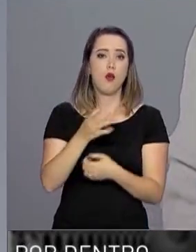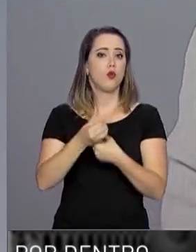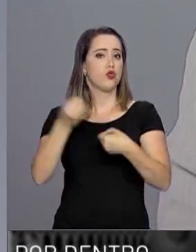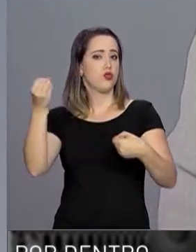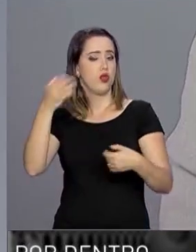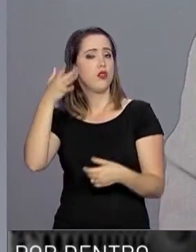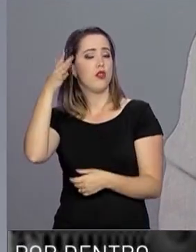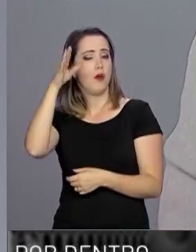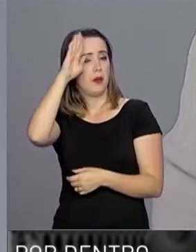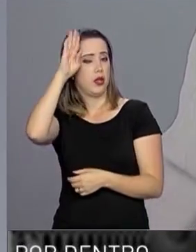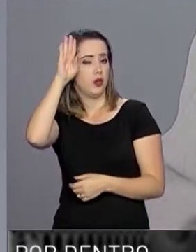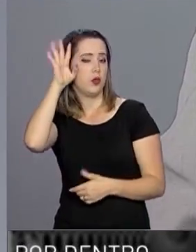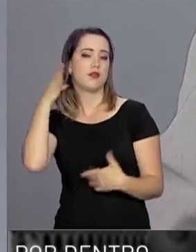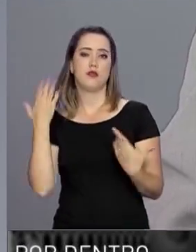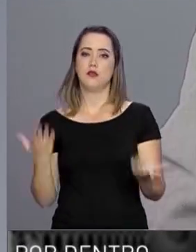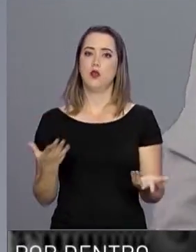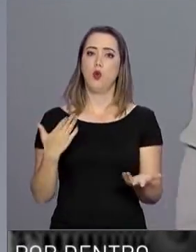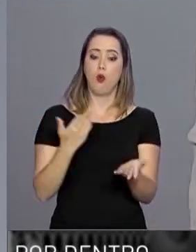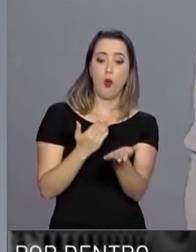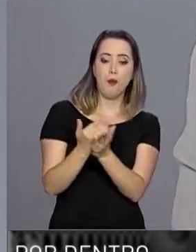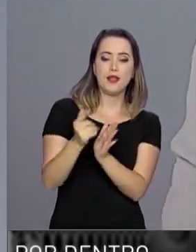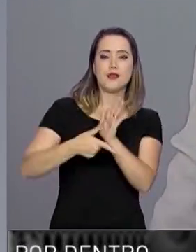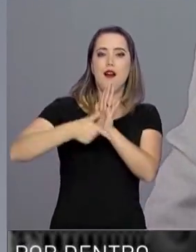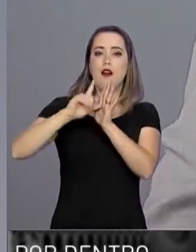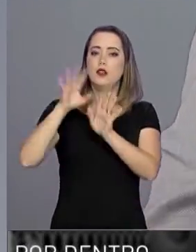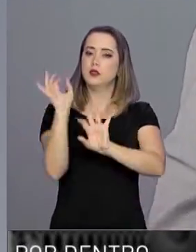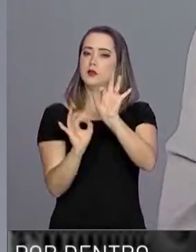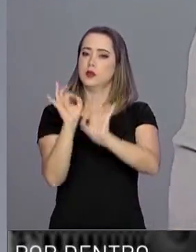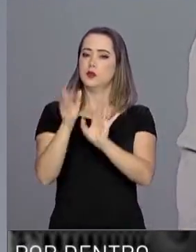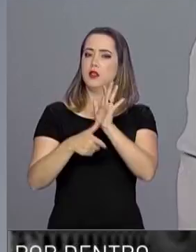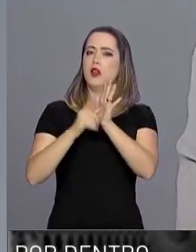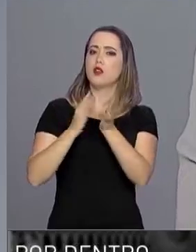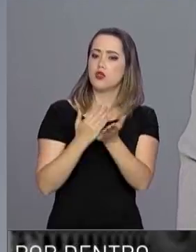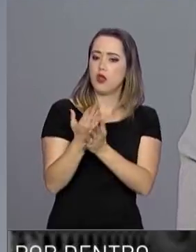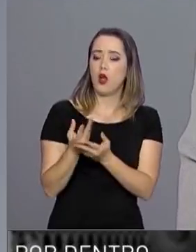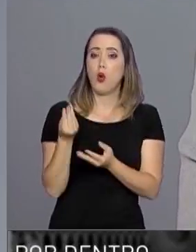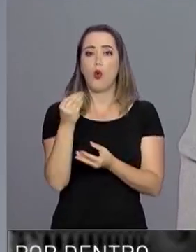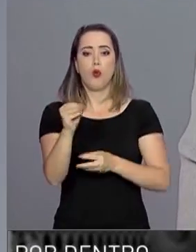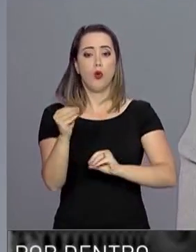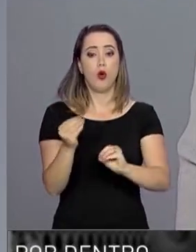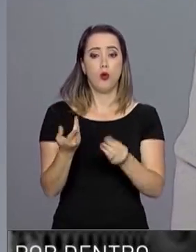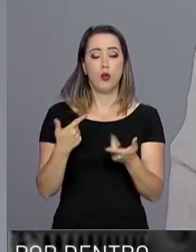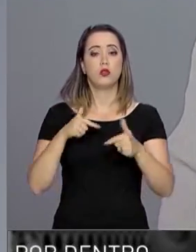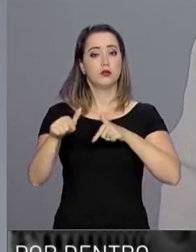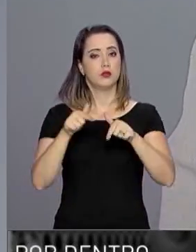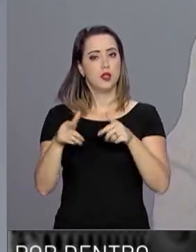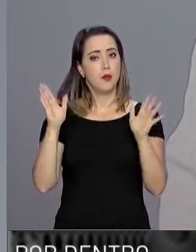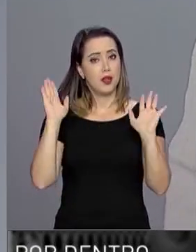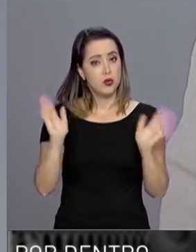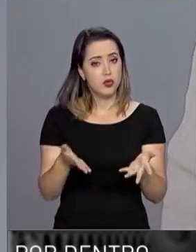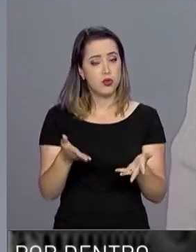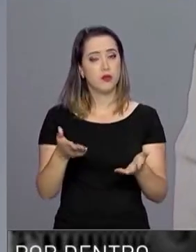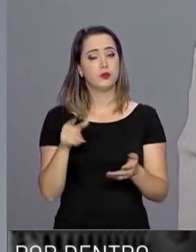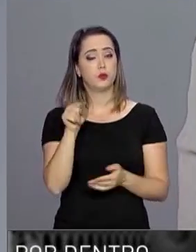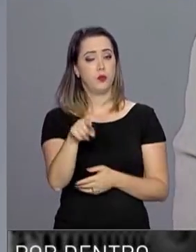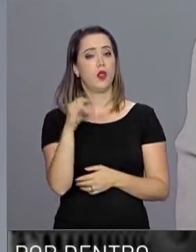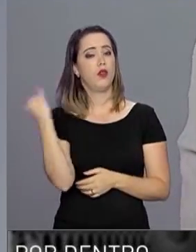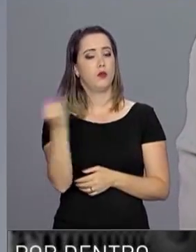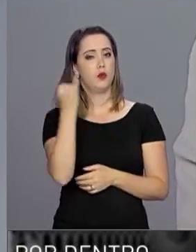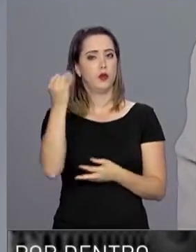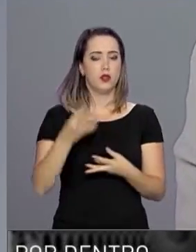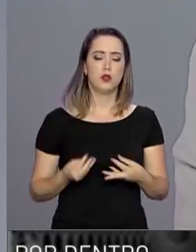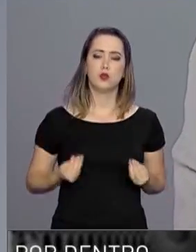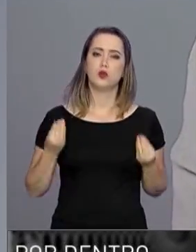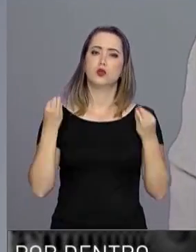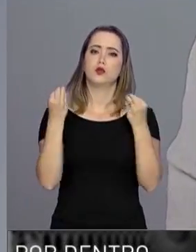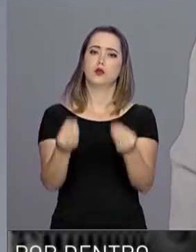Ele começa mais cedo e isso o coloca no mercado de trabalho, numa aprendizagem diferenciada. Então, é muito importante trazer, e é